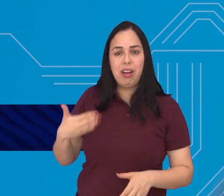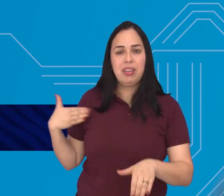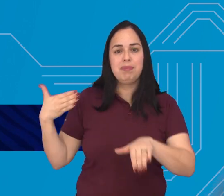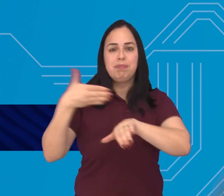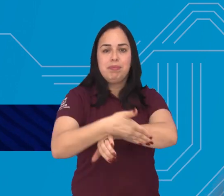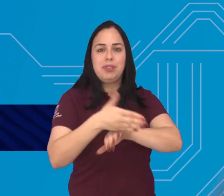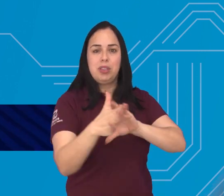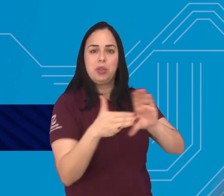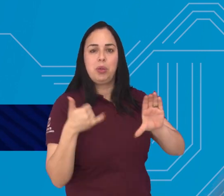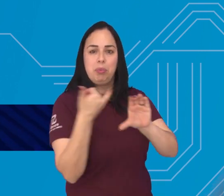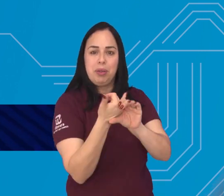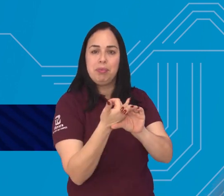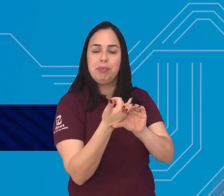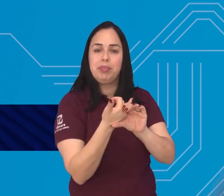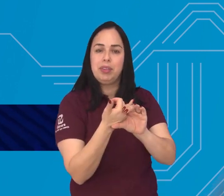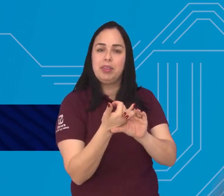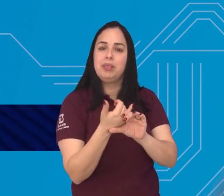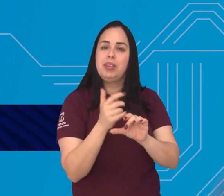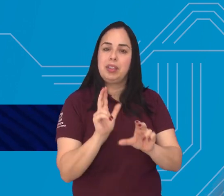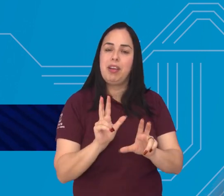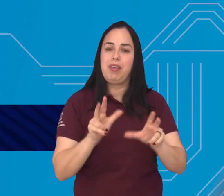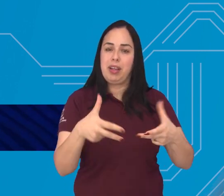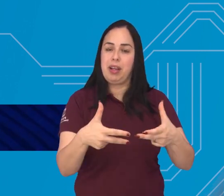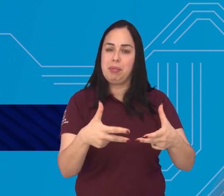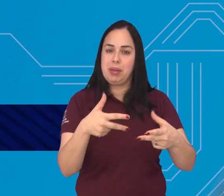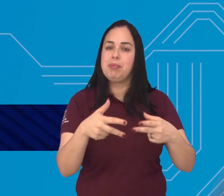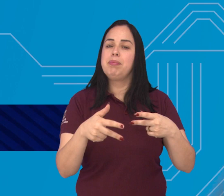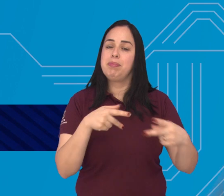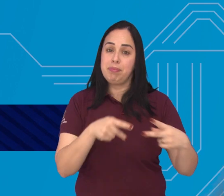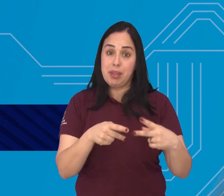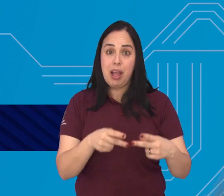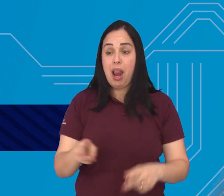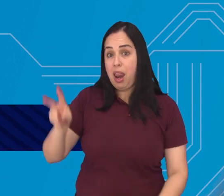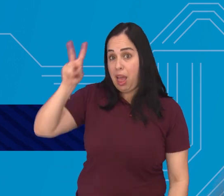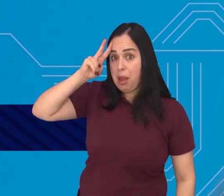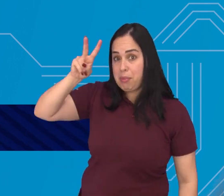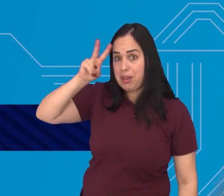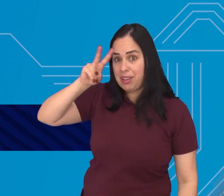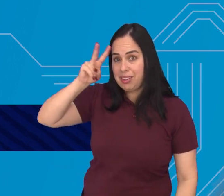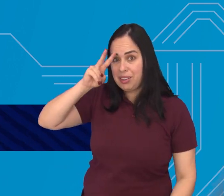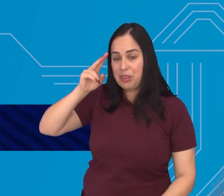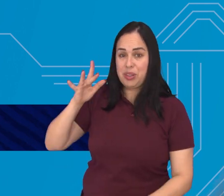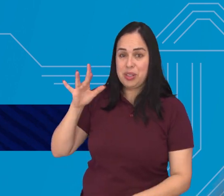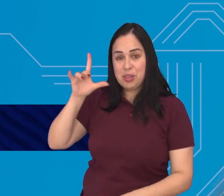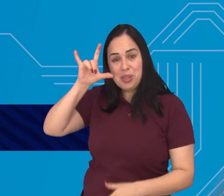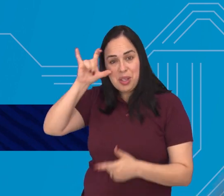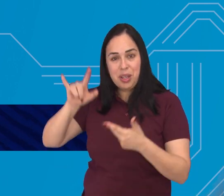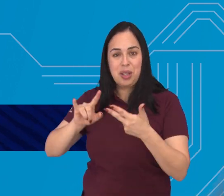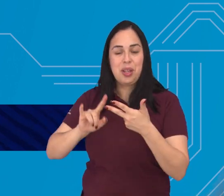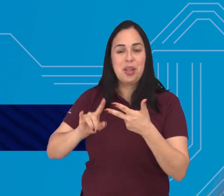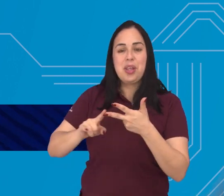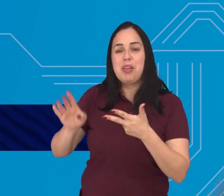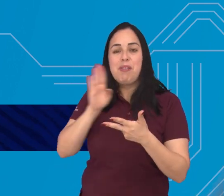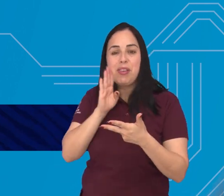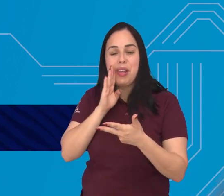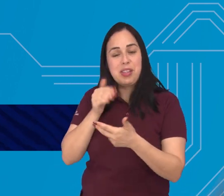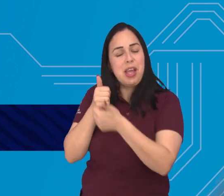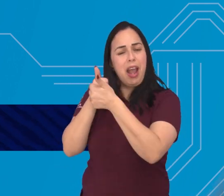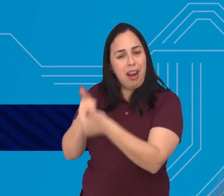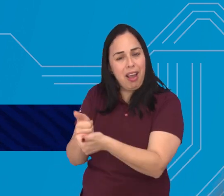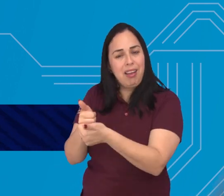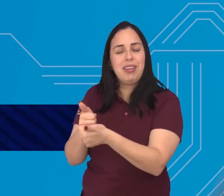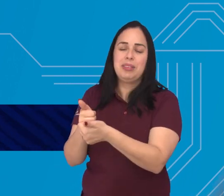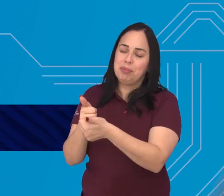programa, é só acessar a nossa página no YouTube, o TV Câmara SJC. Lembrando que também estamos no Instagram e no Facebook,